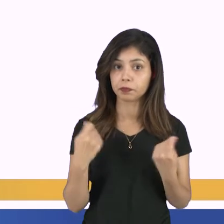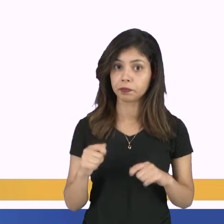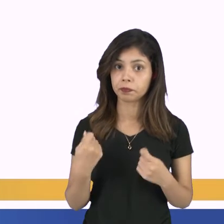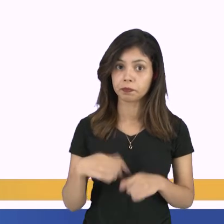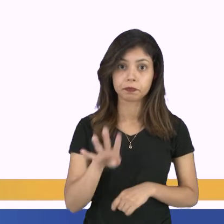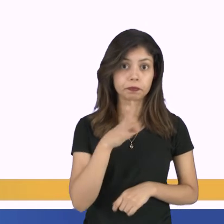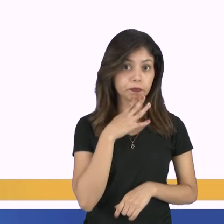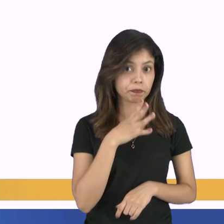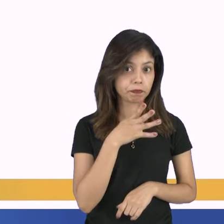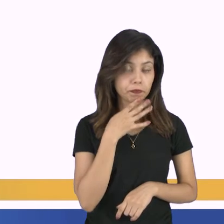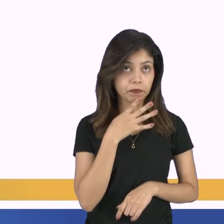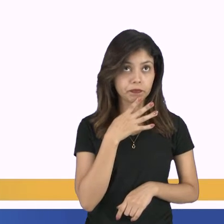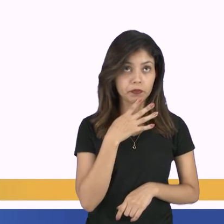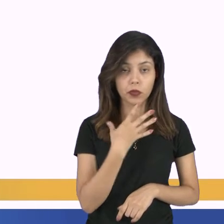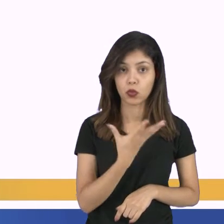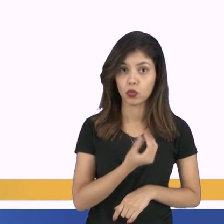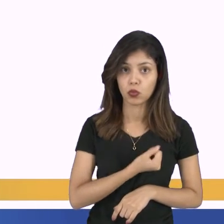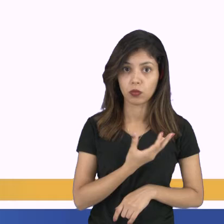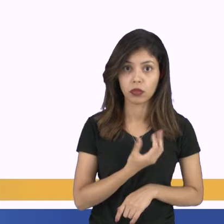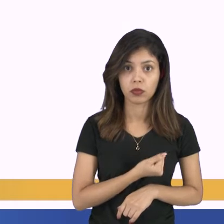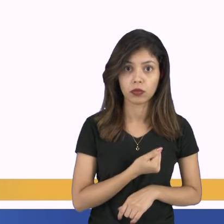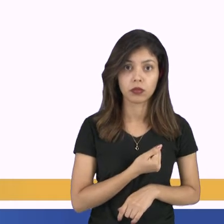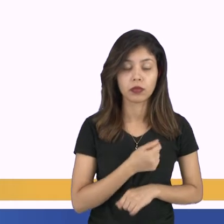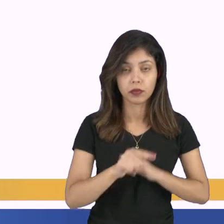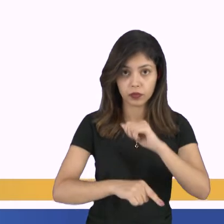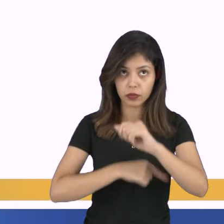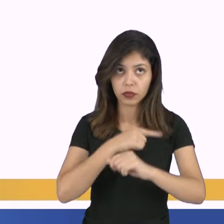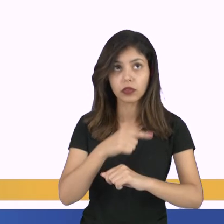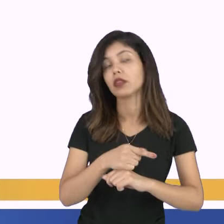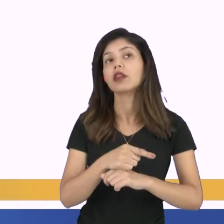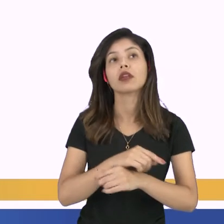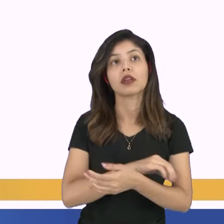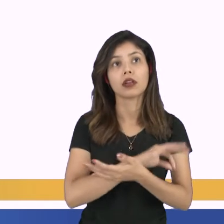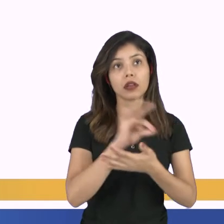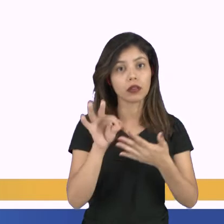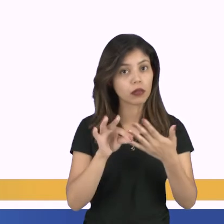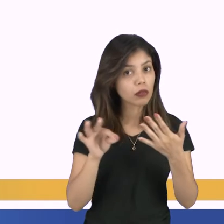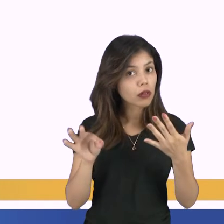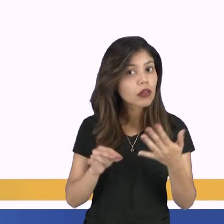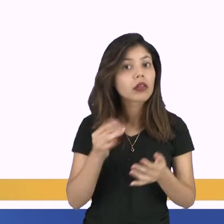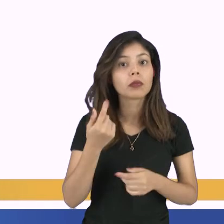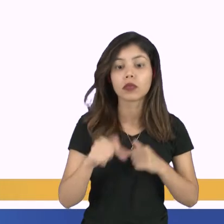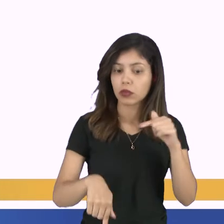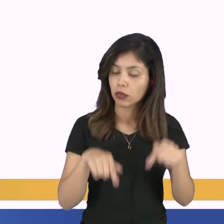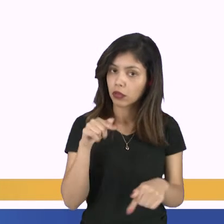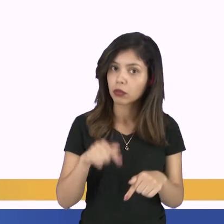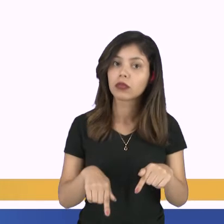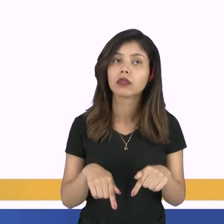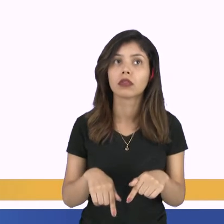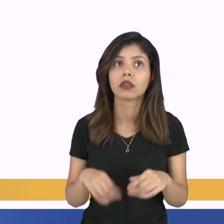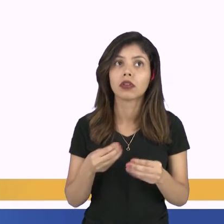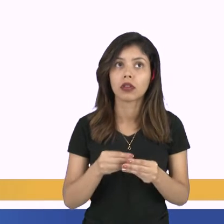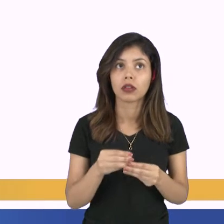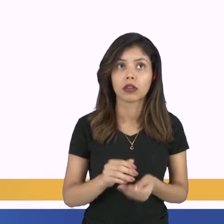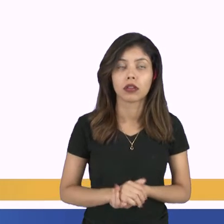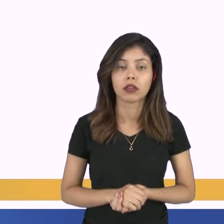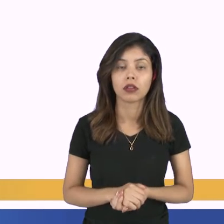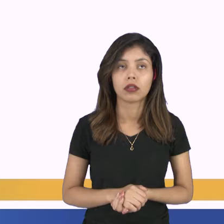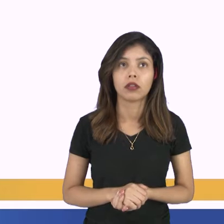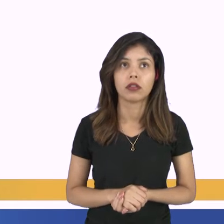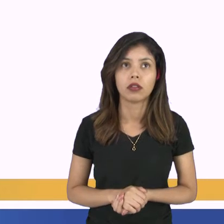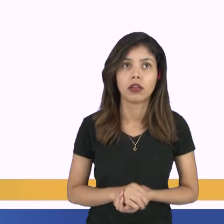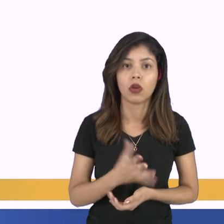precisamos conhecer o número atômico desse elemento químico para fazer a distribuição eletrônica. Então, nós temos aqui o